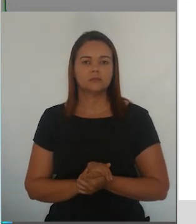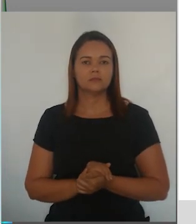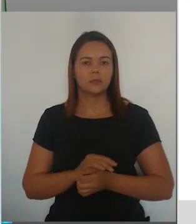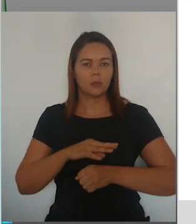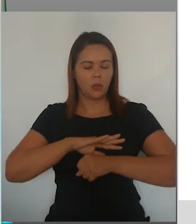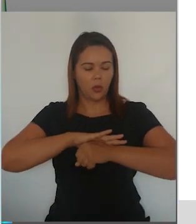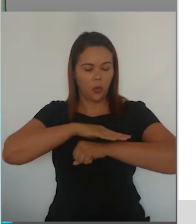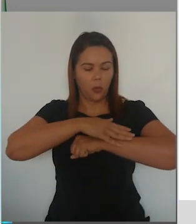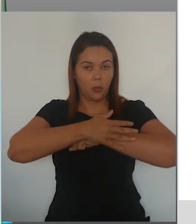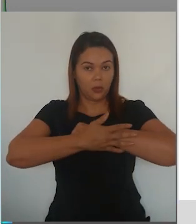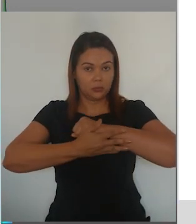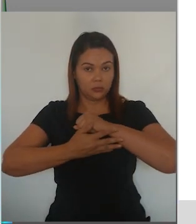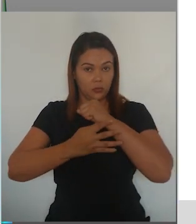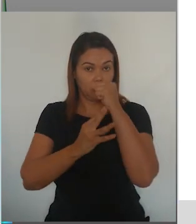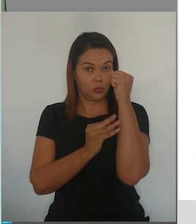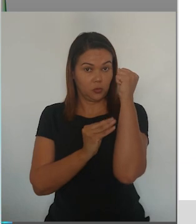músculo.